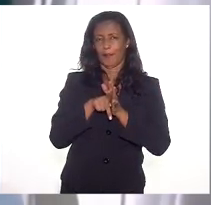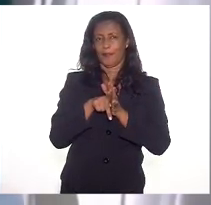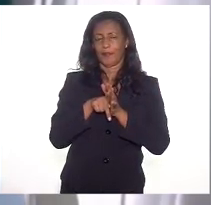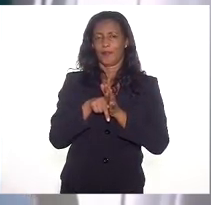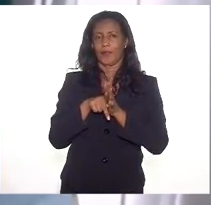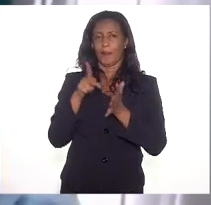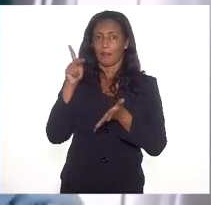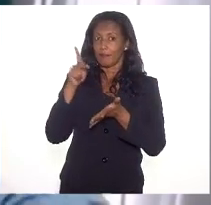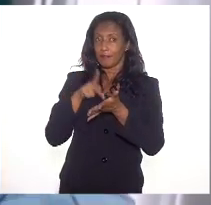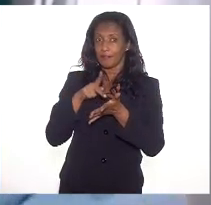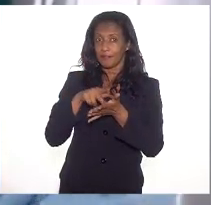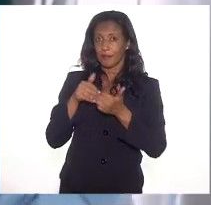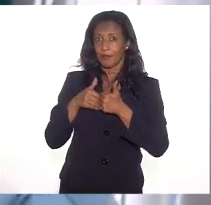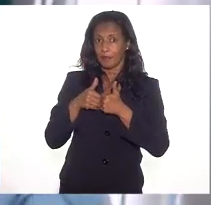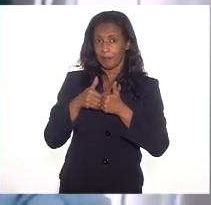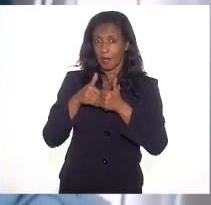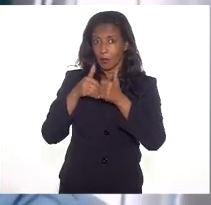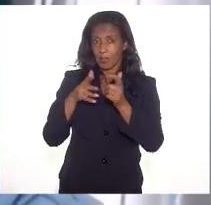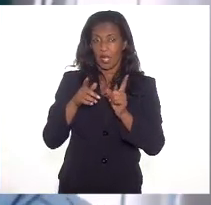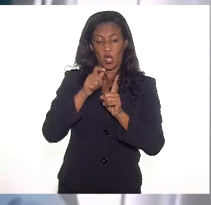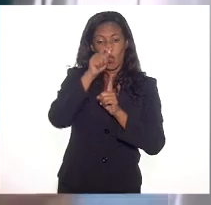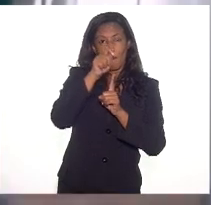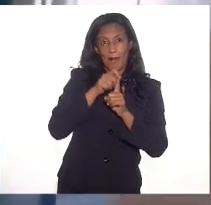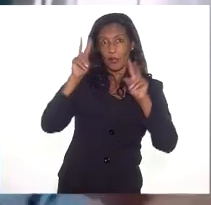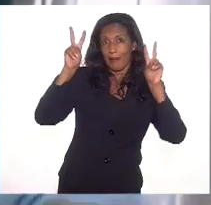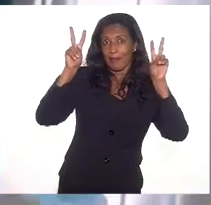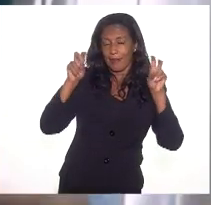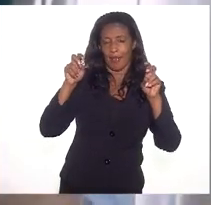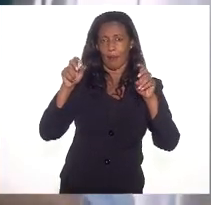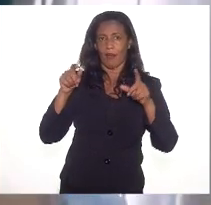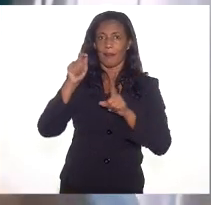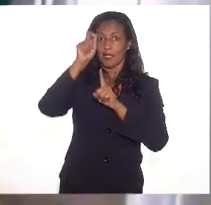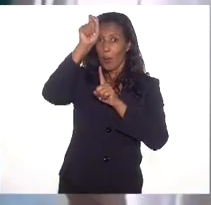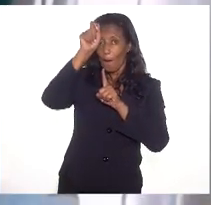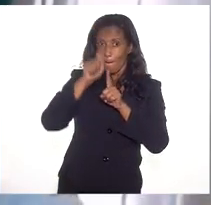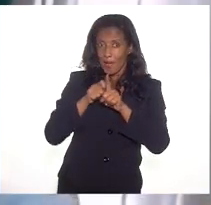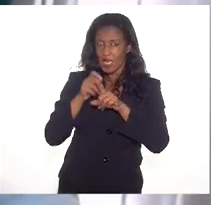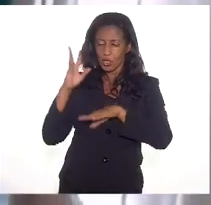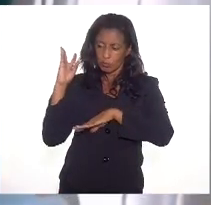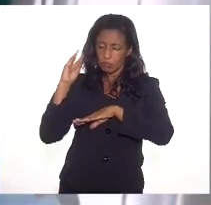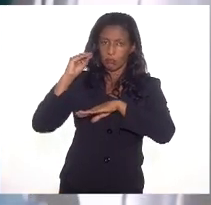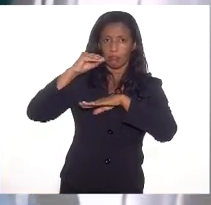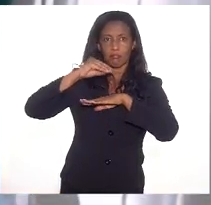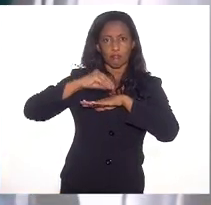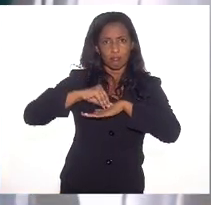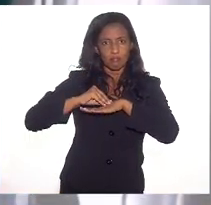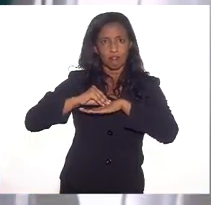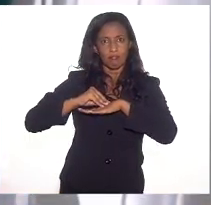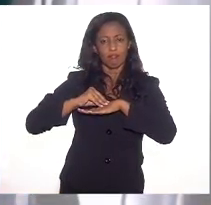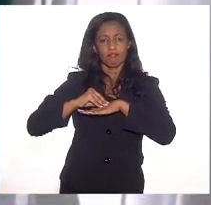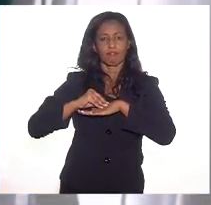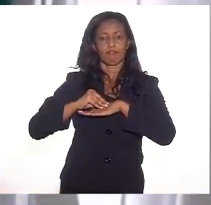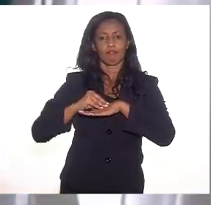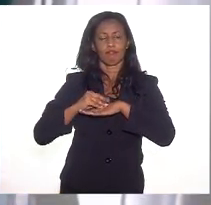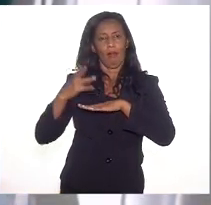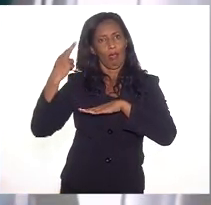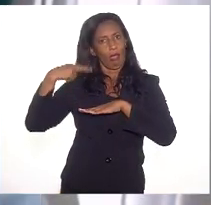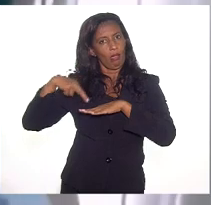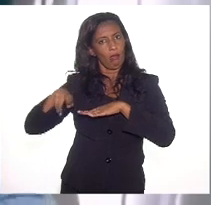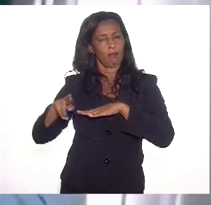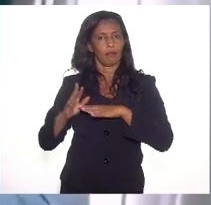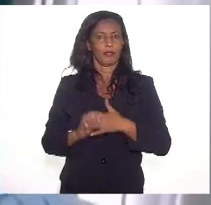em evidência, não um mês exclusivo para debater o tema, mas para colocar com maior ênfase, com maior evidência, o tema da intolerância